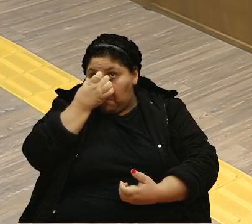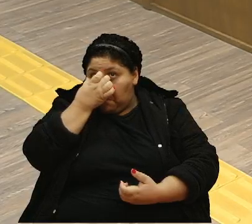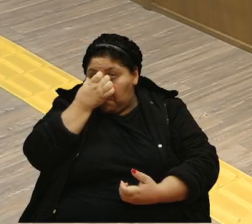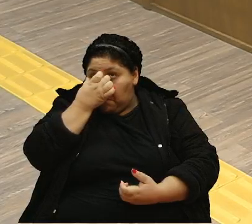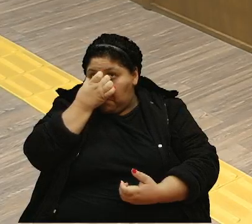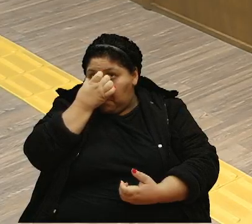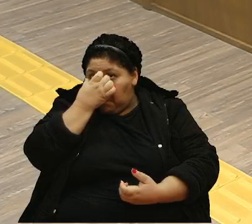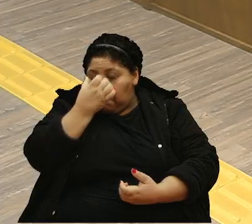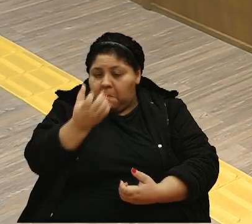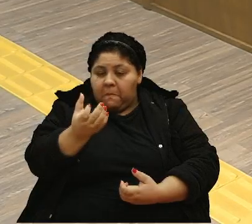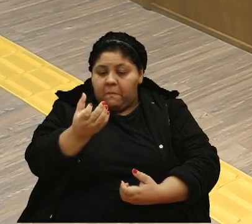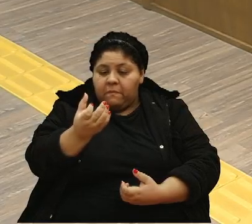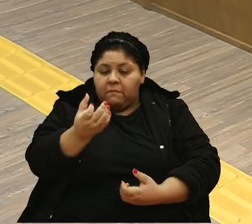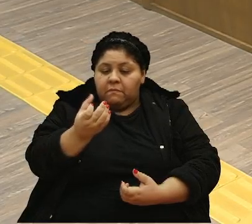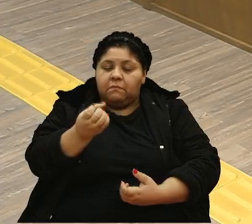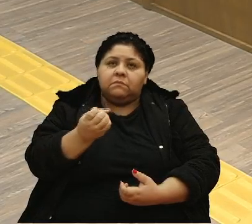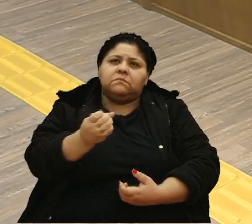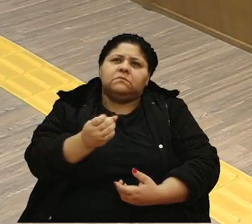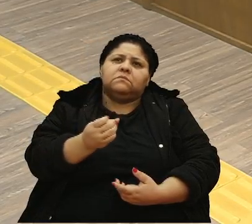Do centro.